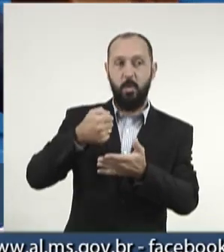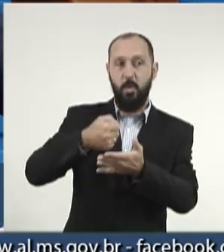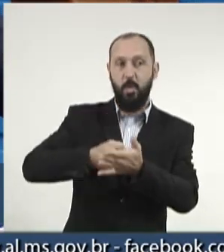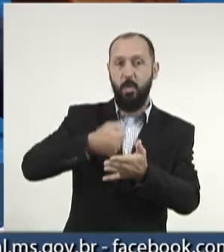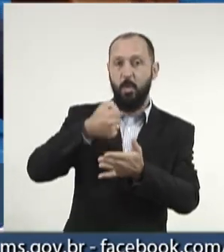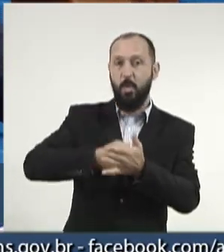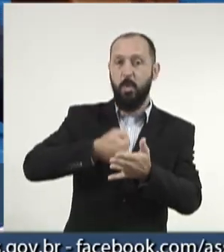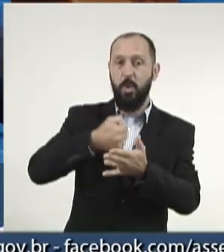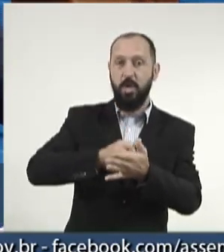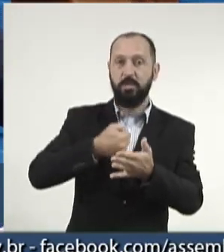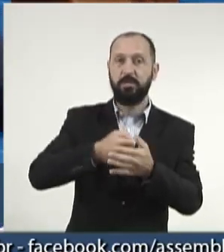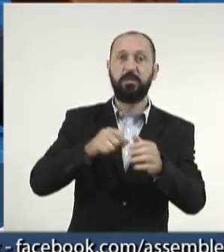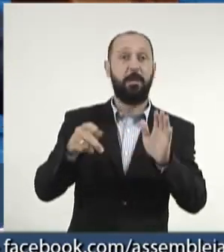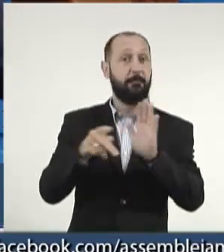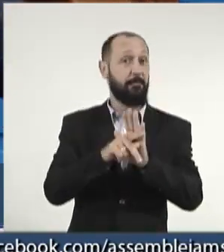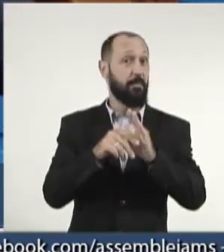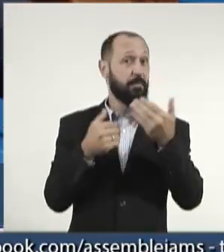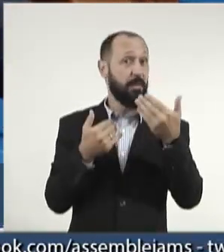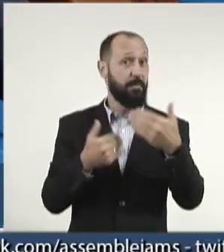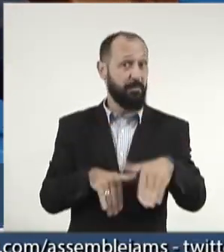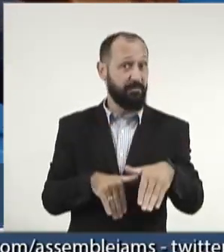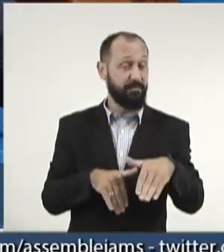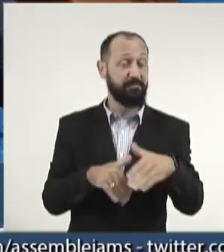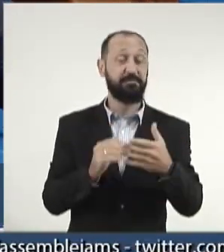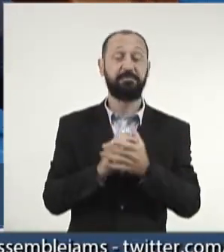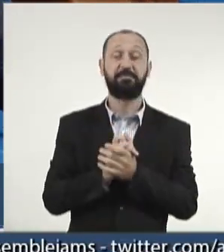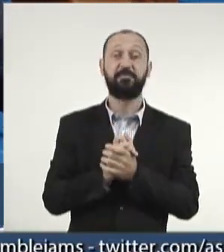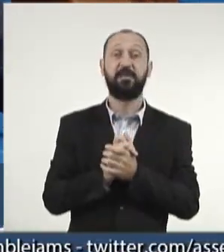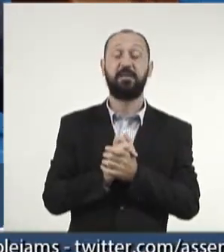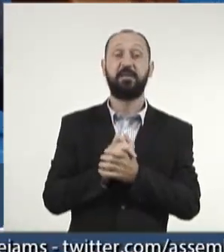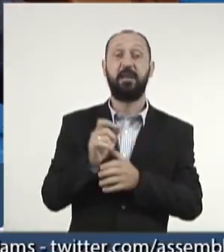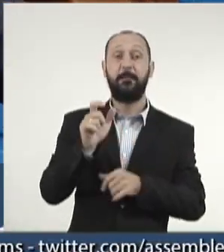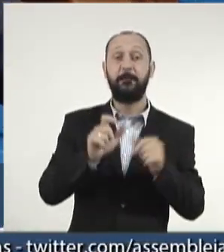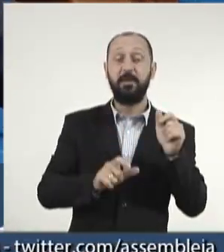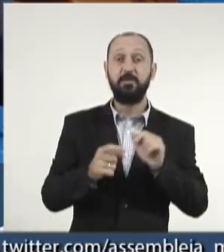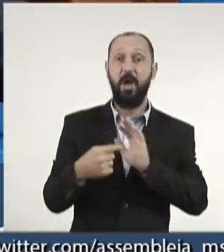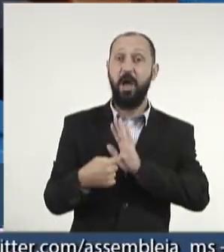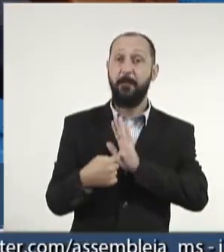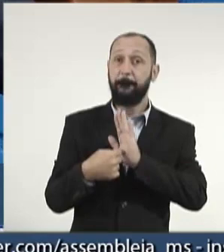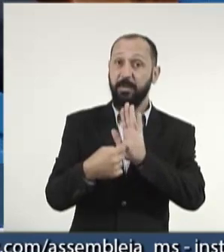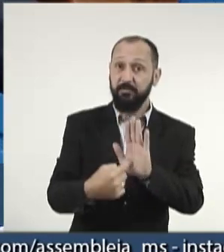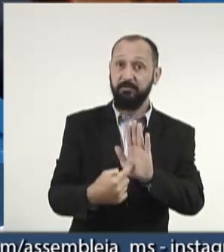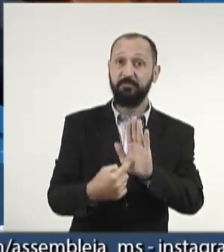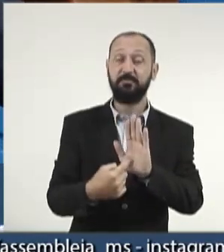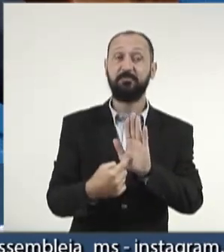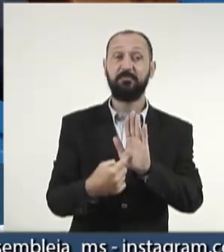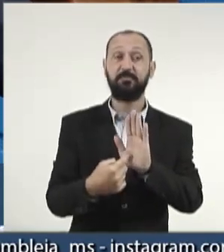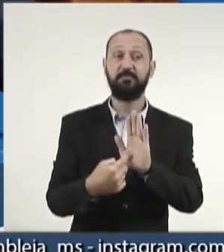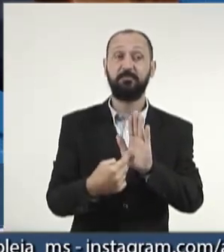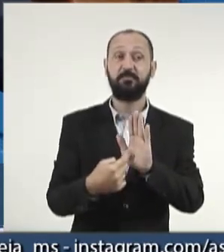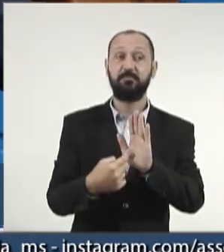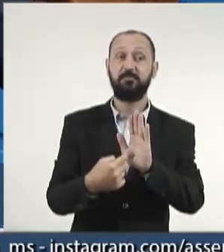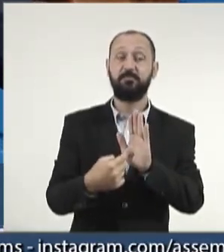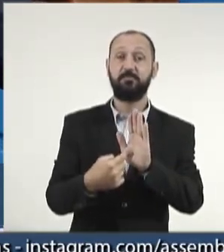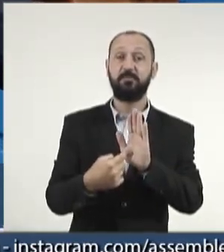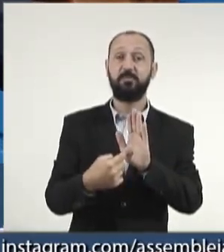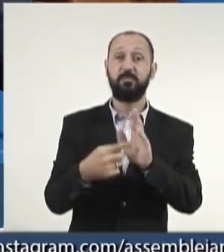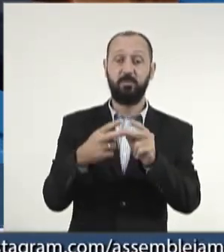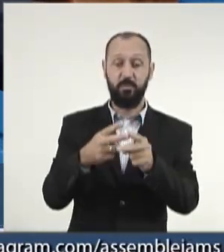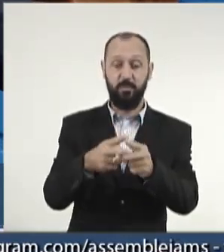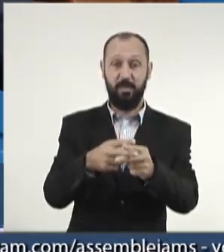da realização desta prova é que o candidato apresente um atestado